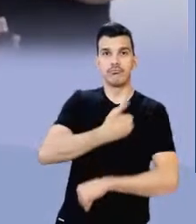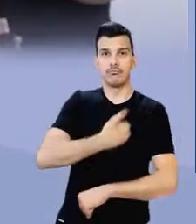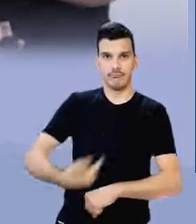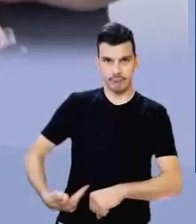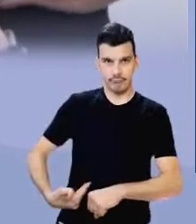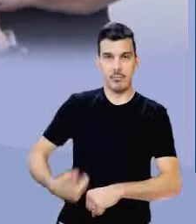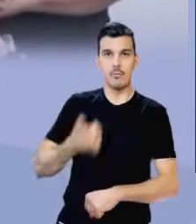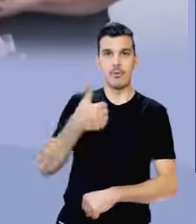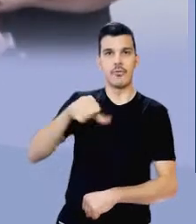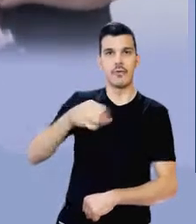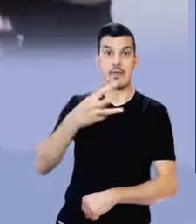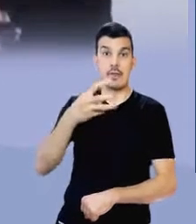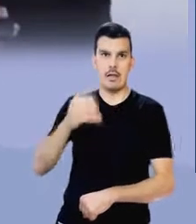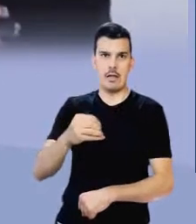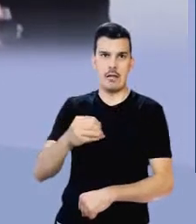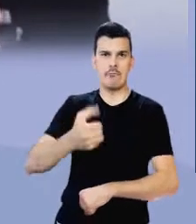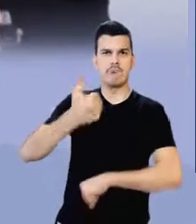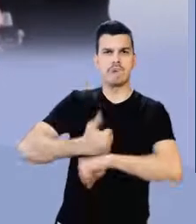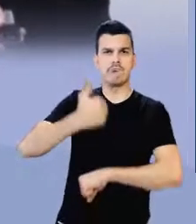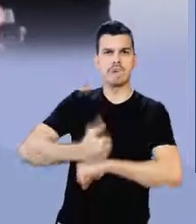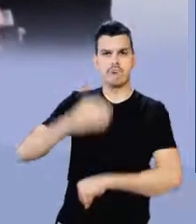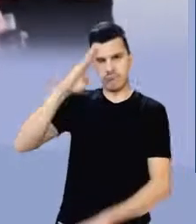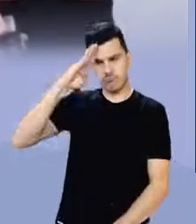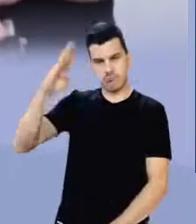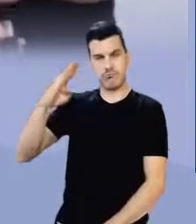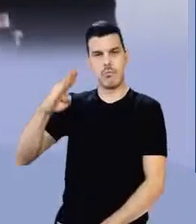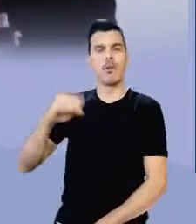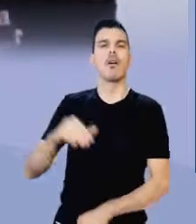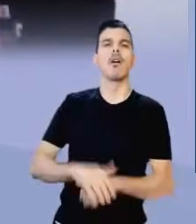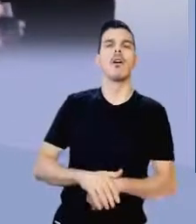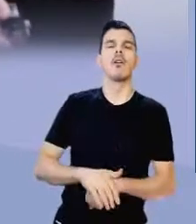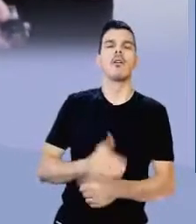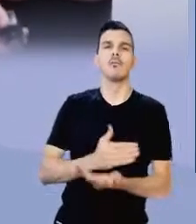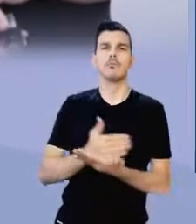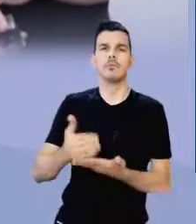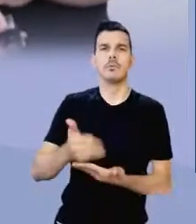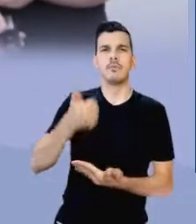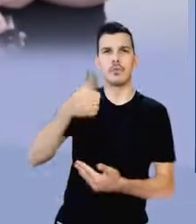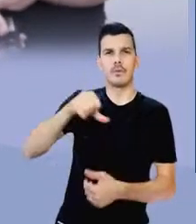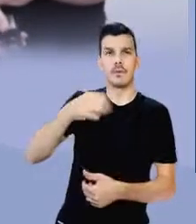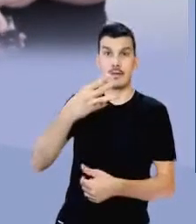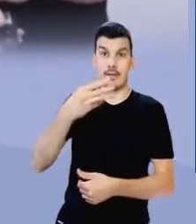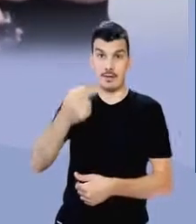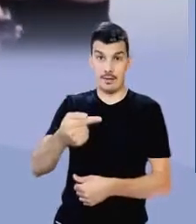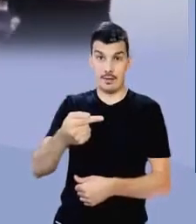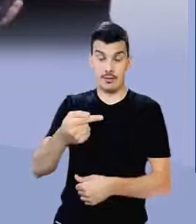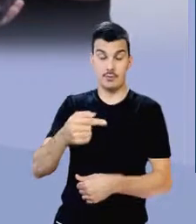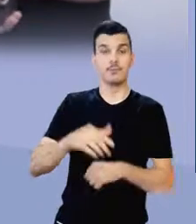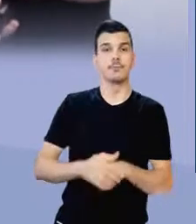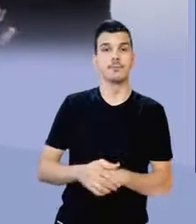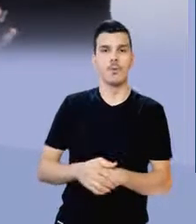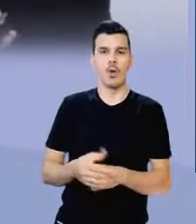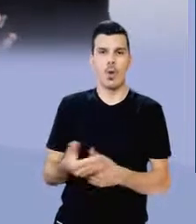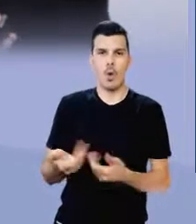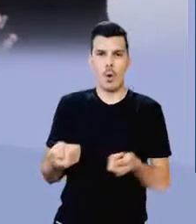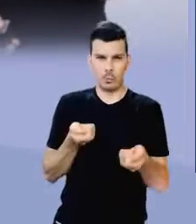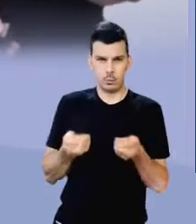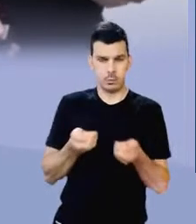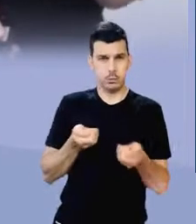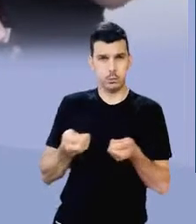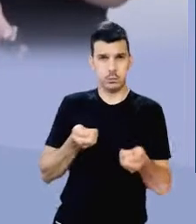consolida como ditador no Estado Novo a partir de 1937. Ele